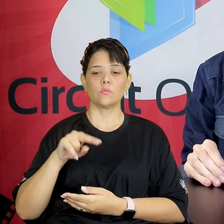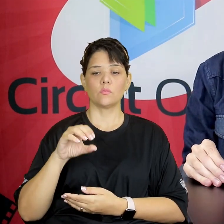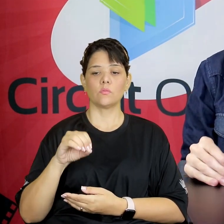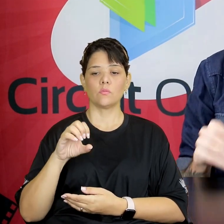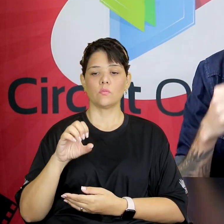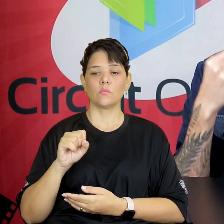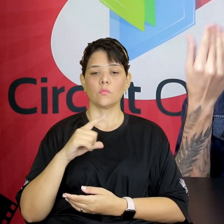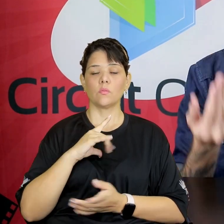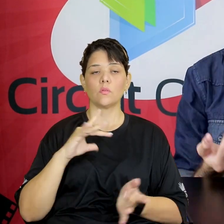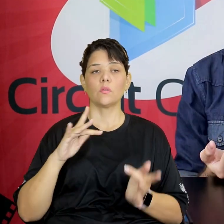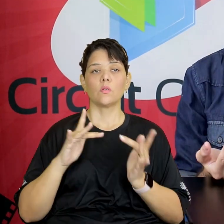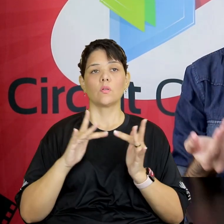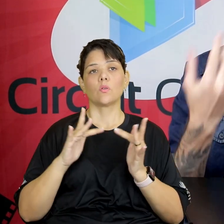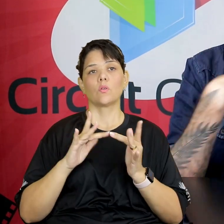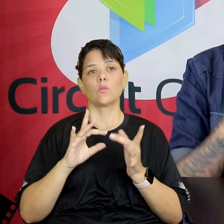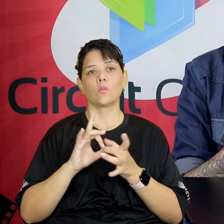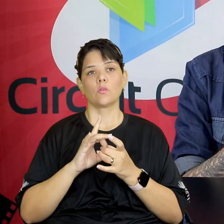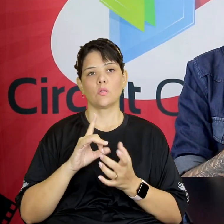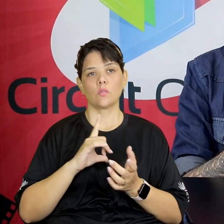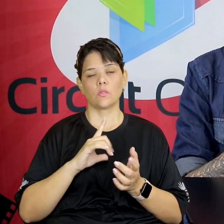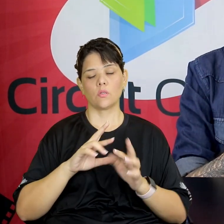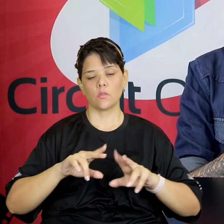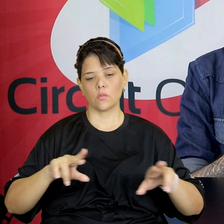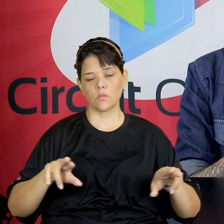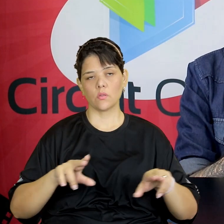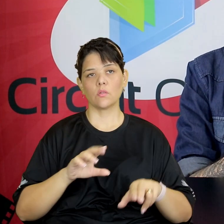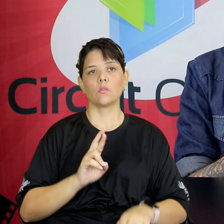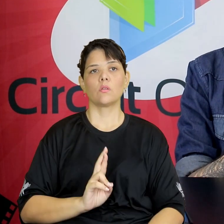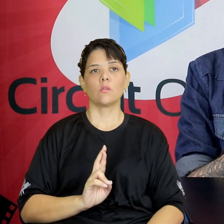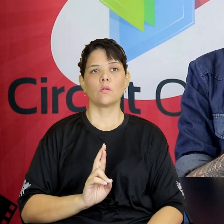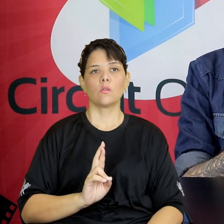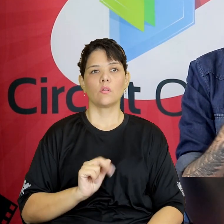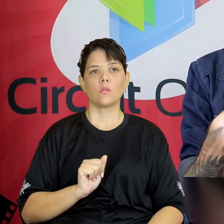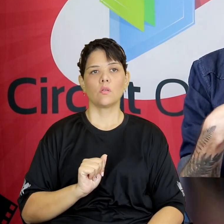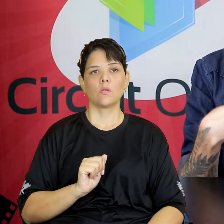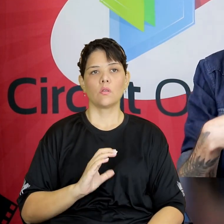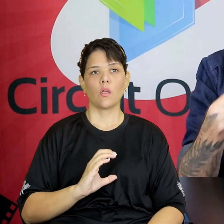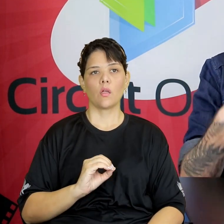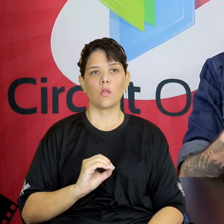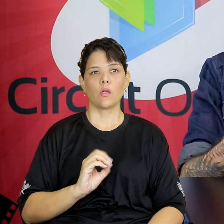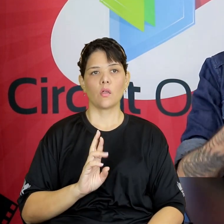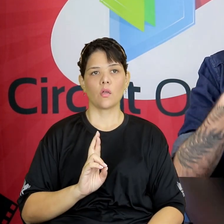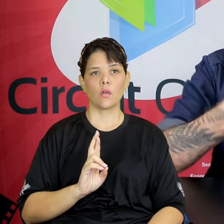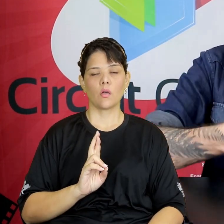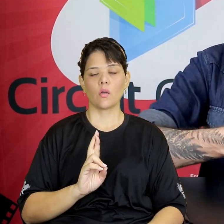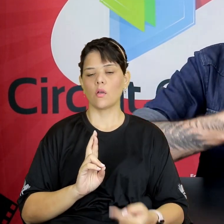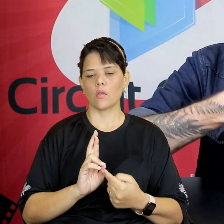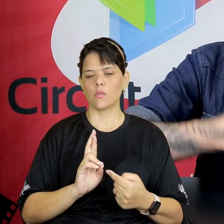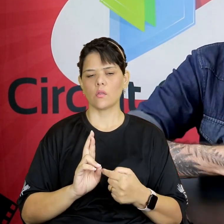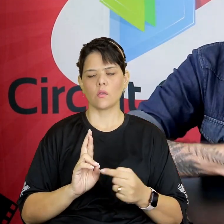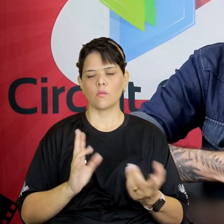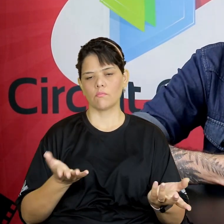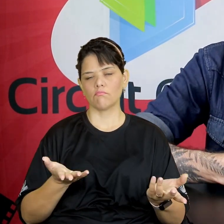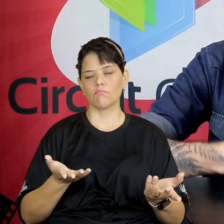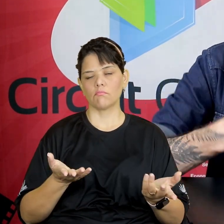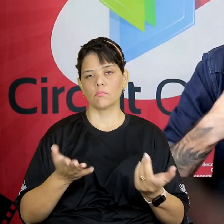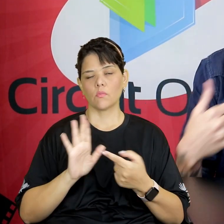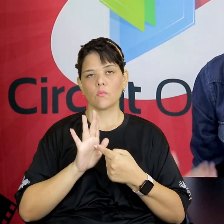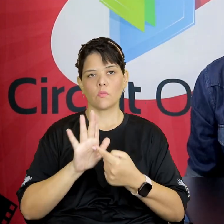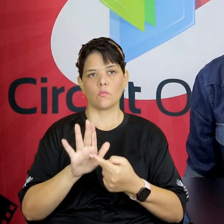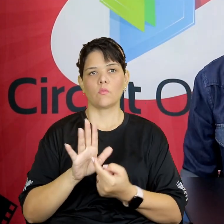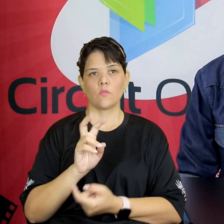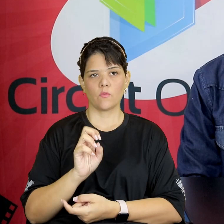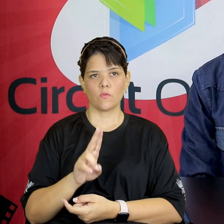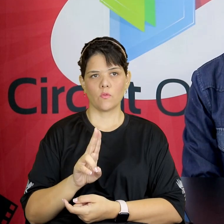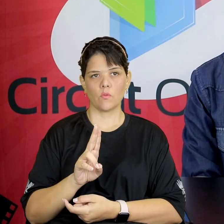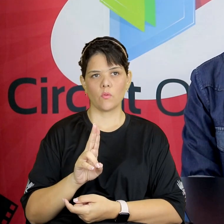Então, a gente tem vários tipos de raccord que eu vou trazer para vocês também. E o que isso traz? Isso traz toda a questão,